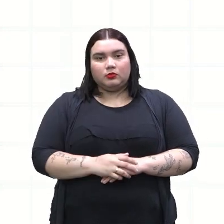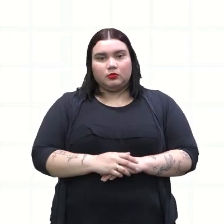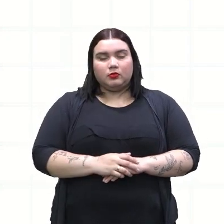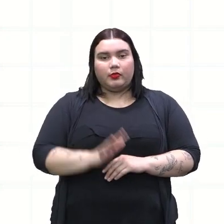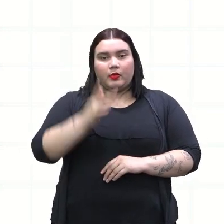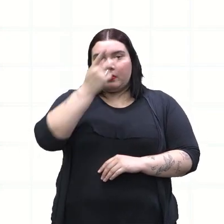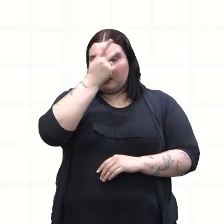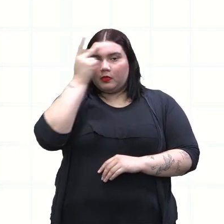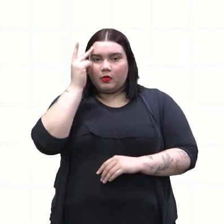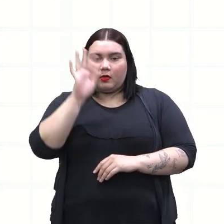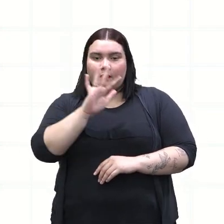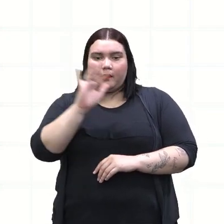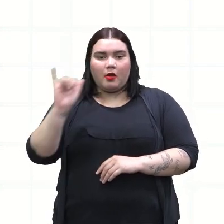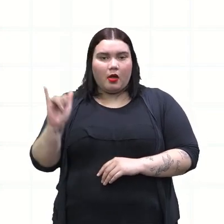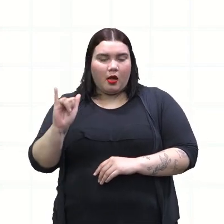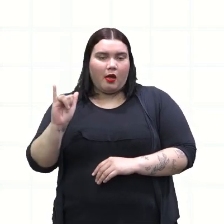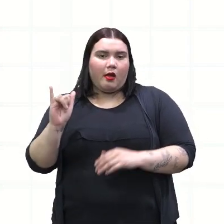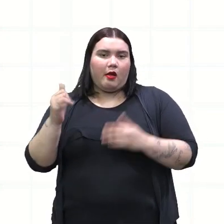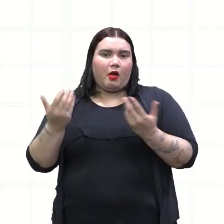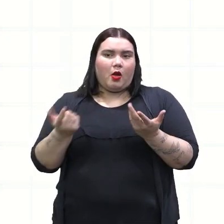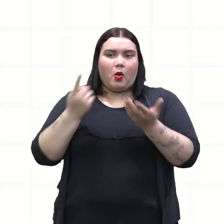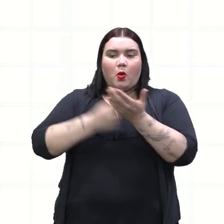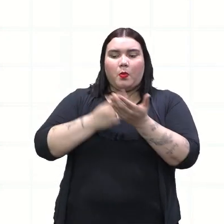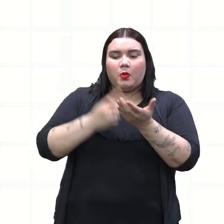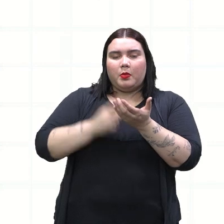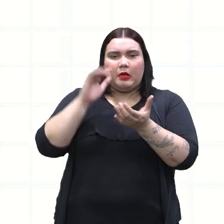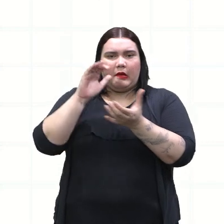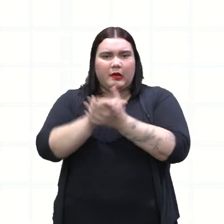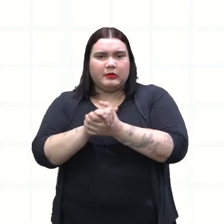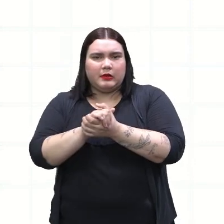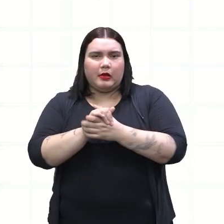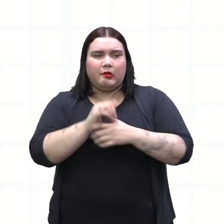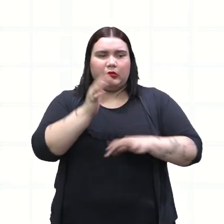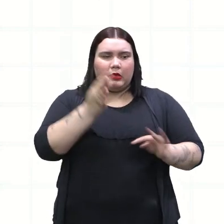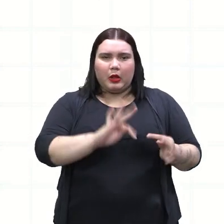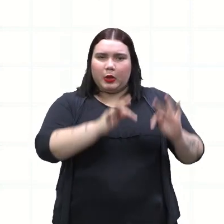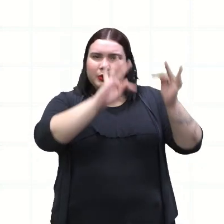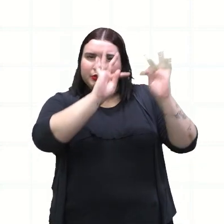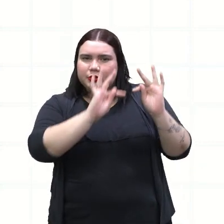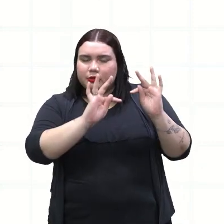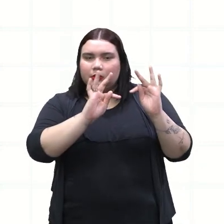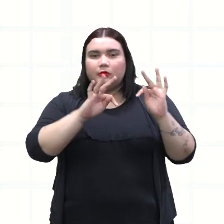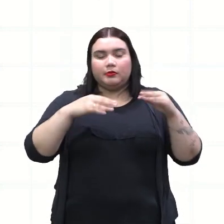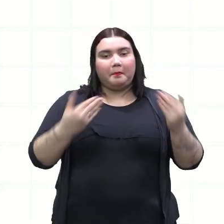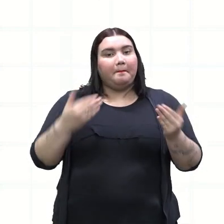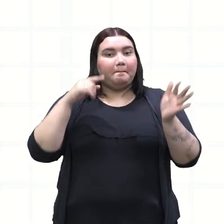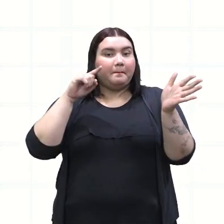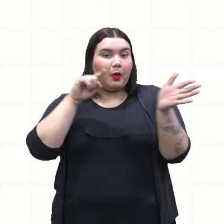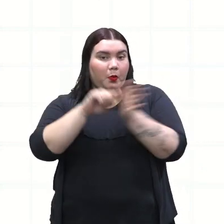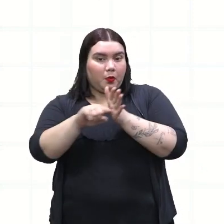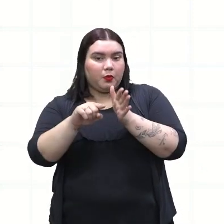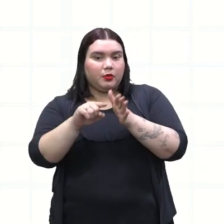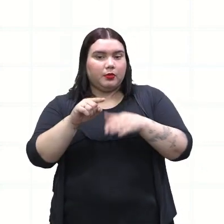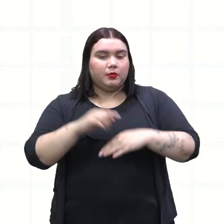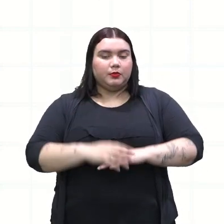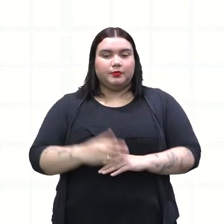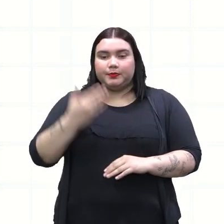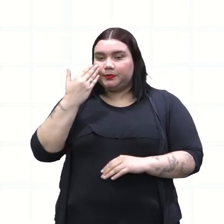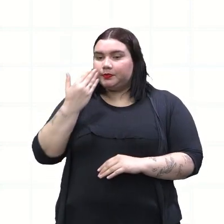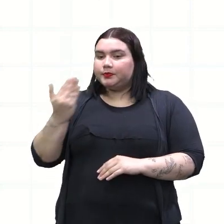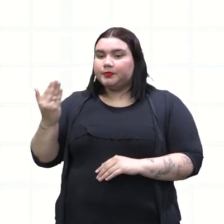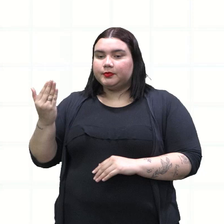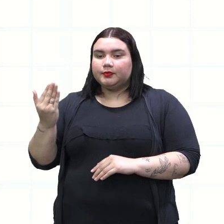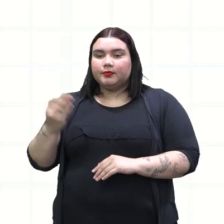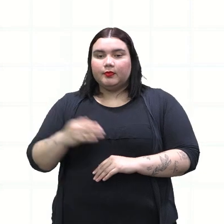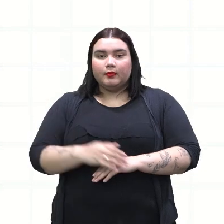vão se comprometer, não é? Com holograms, com holograms. Então aí virou uma pergunta. Will people